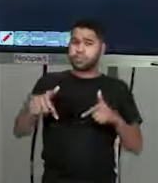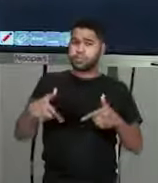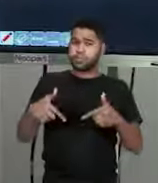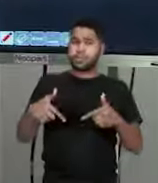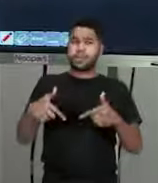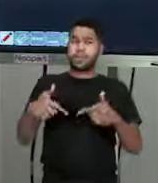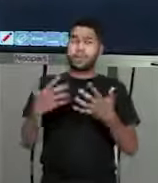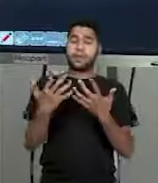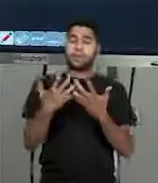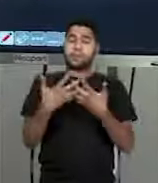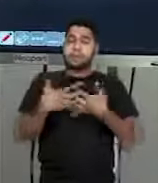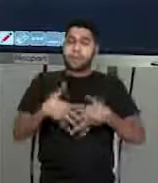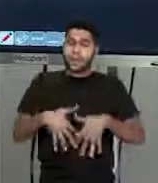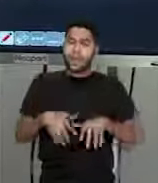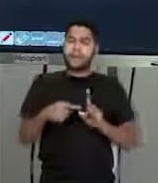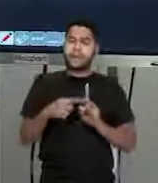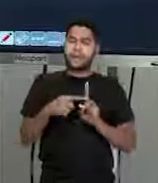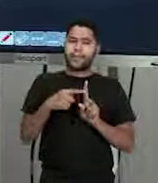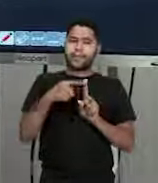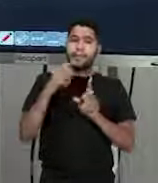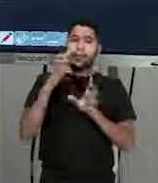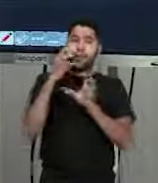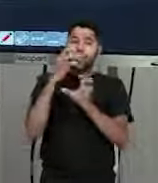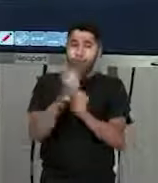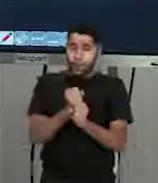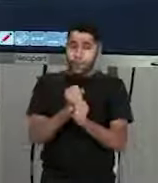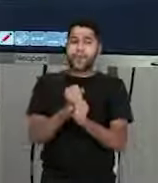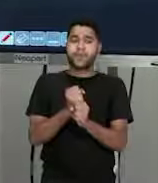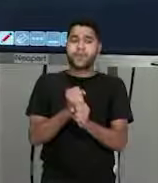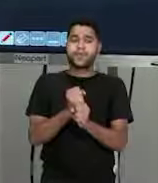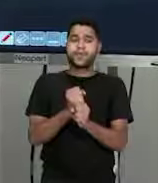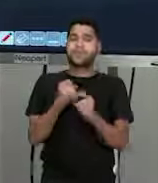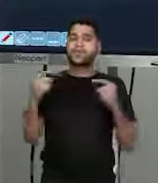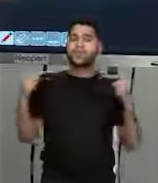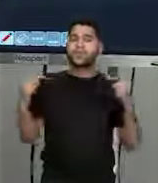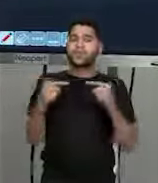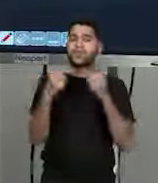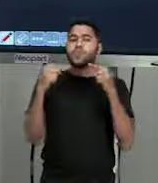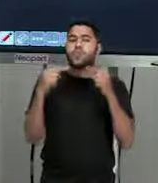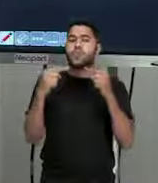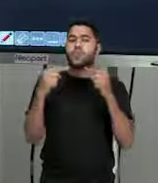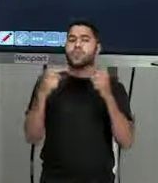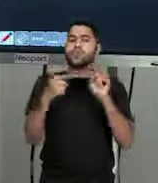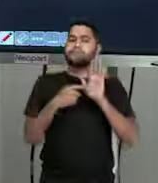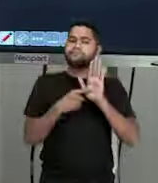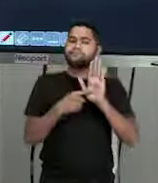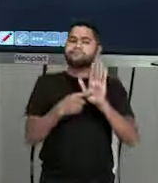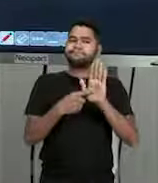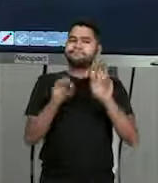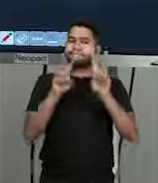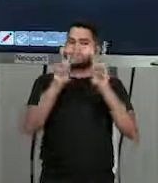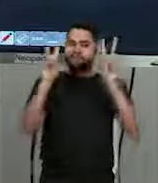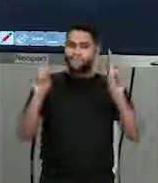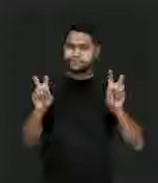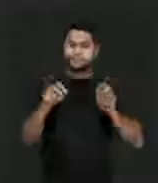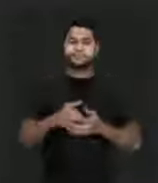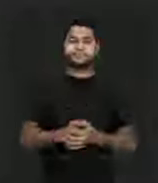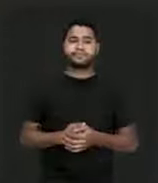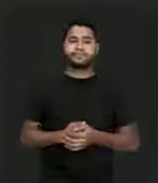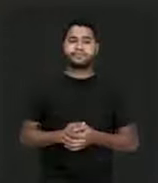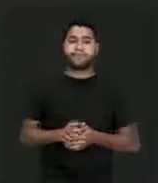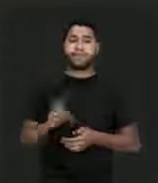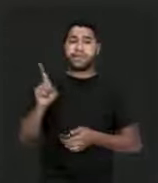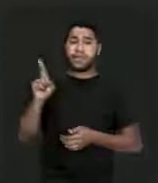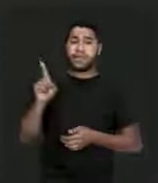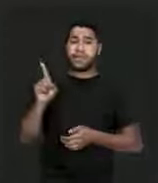as máquinas térmicas, nós calculamos o seu rendimento de acordo com essa expressão matemática. Então, aqui a